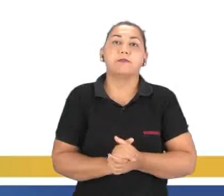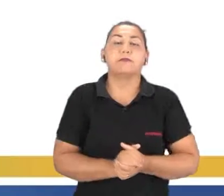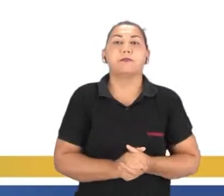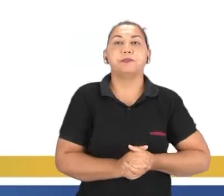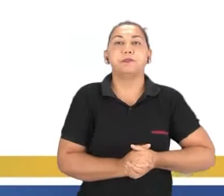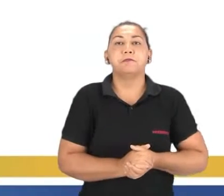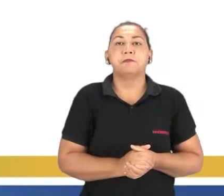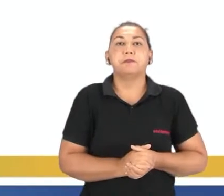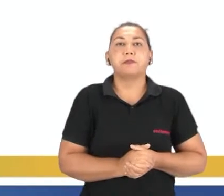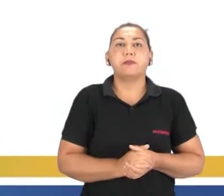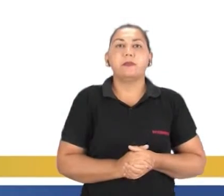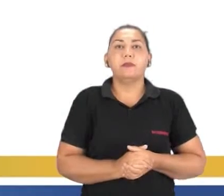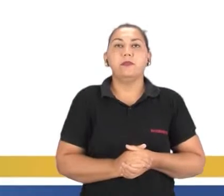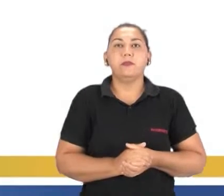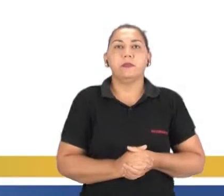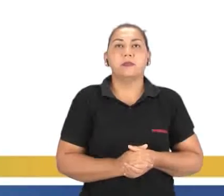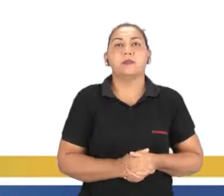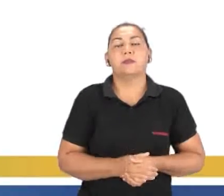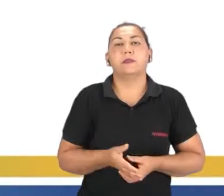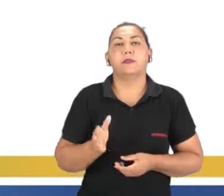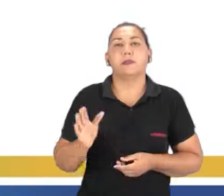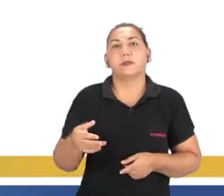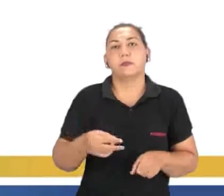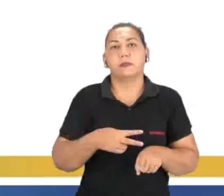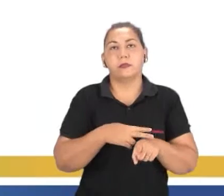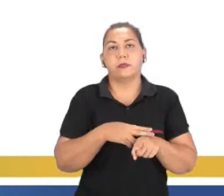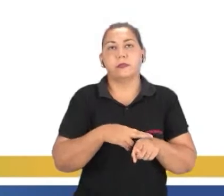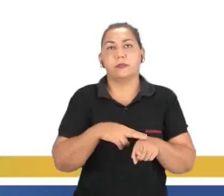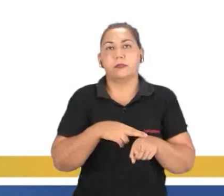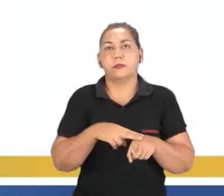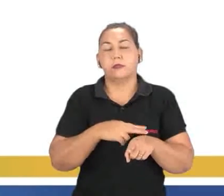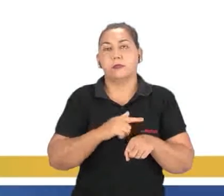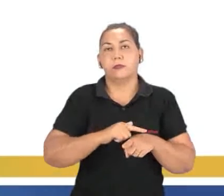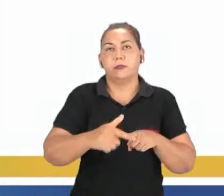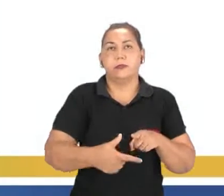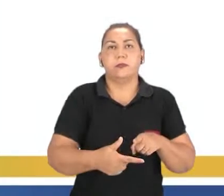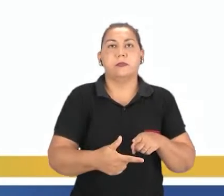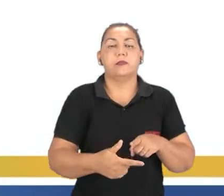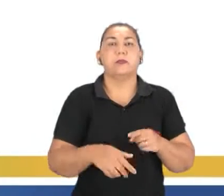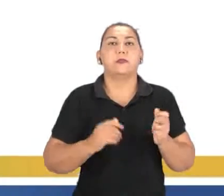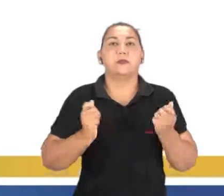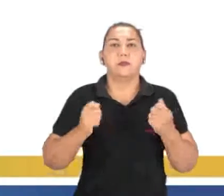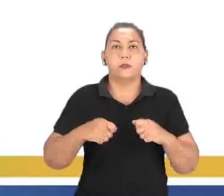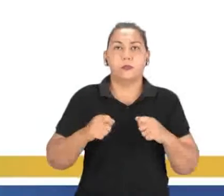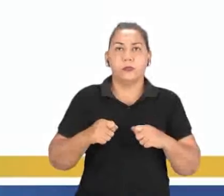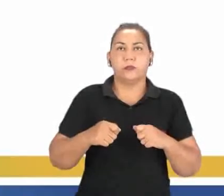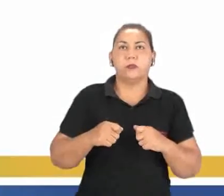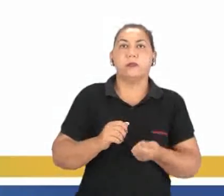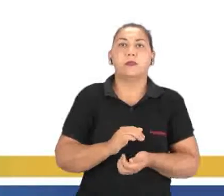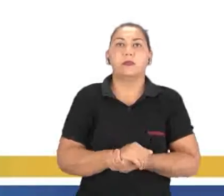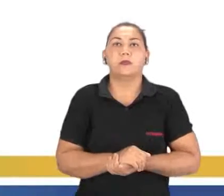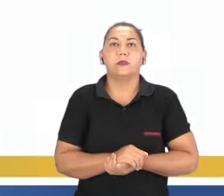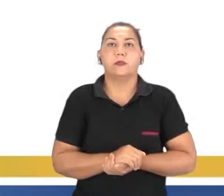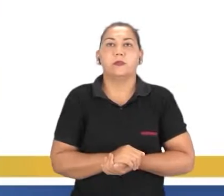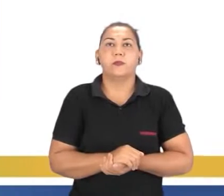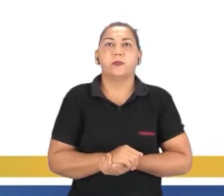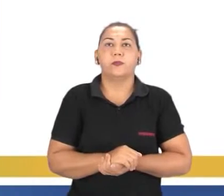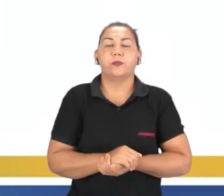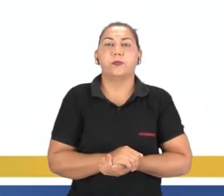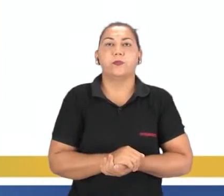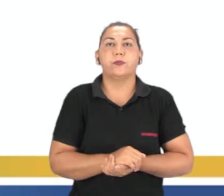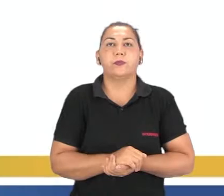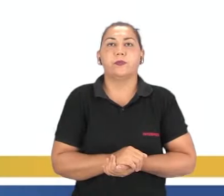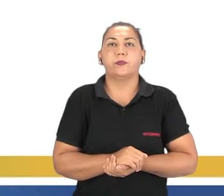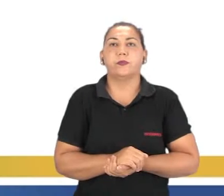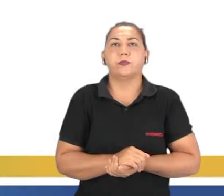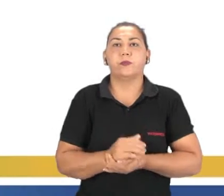recessiva. Já a verde lisa, para ela se manifestar, o genótipo tem que ser Vzinho, Vzinho, porque